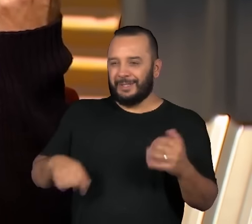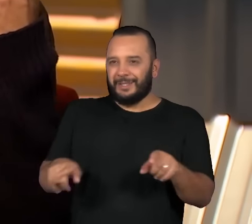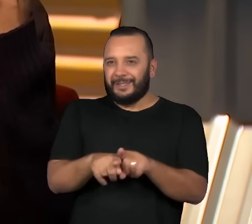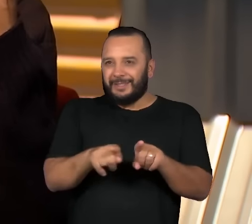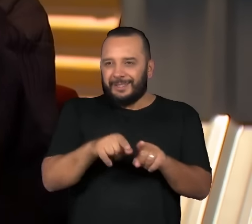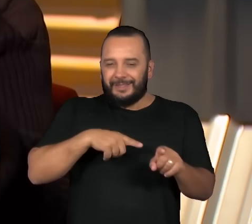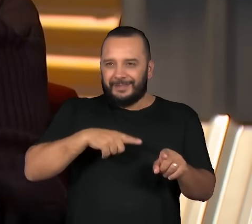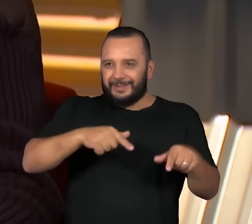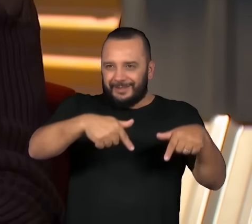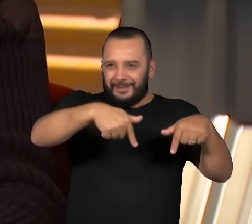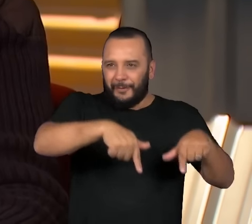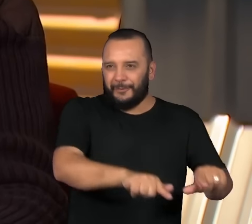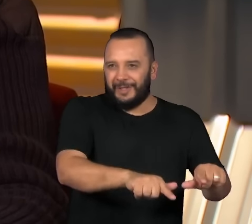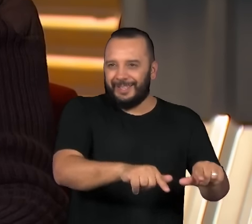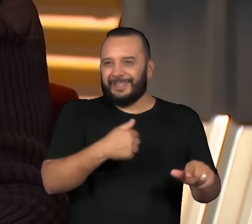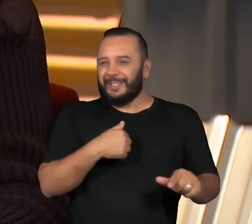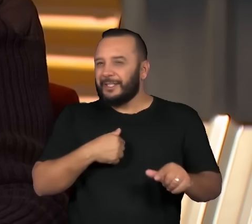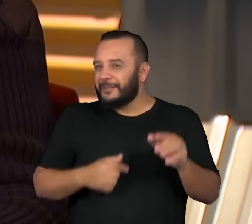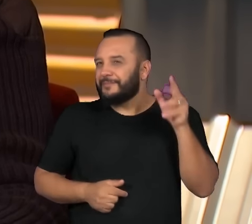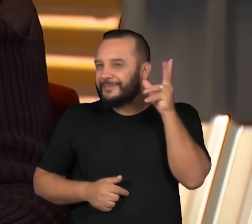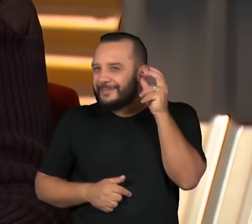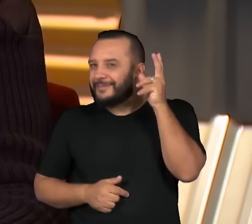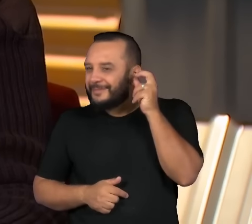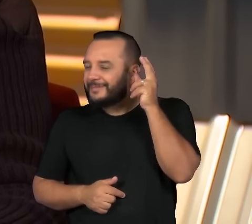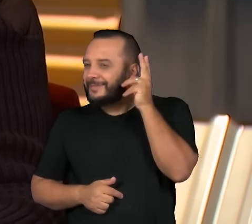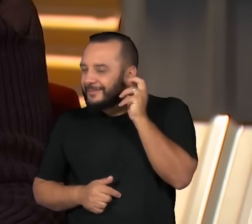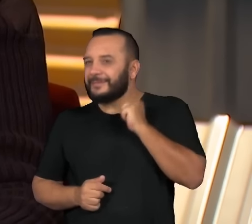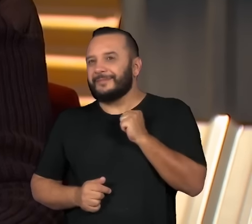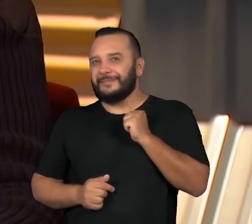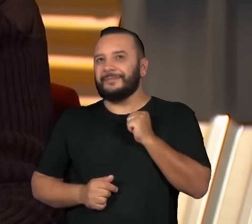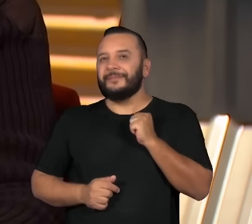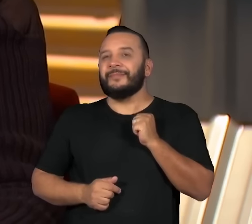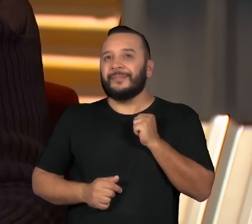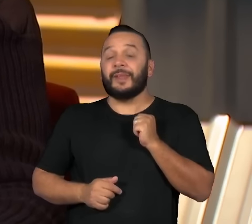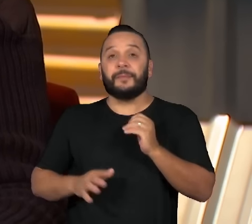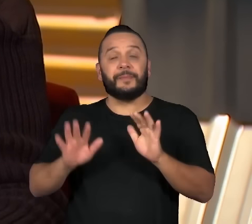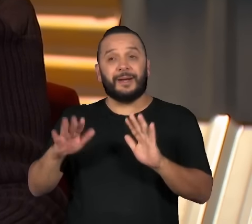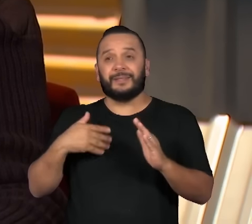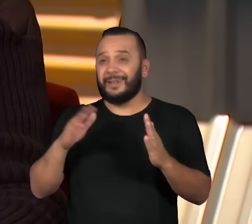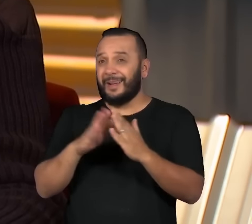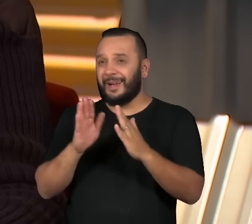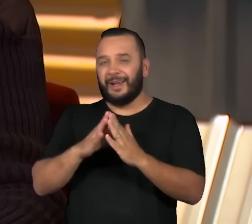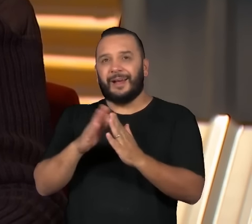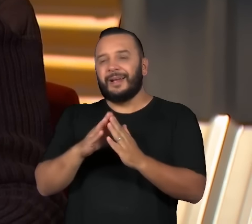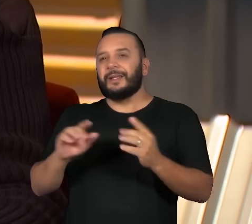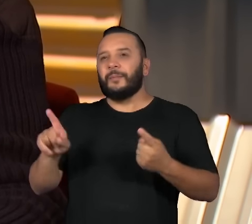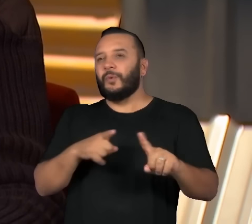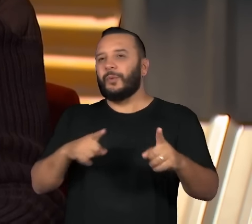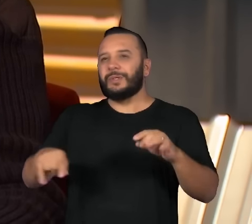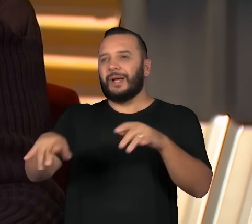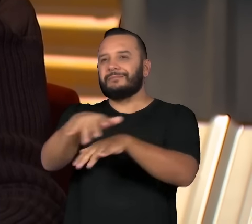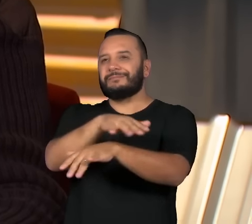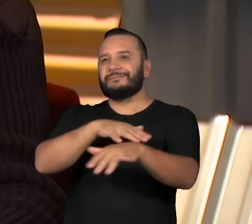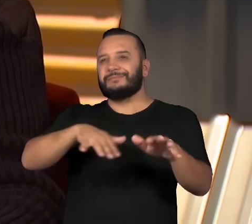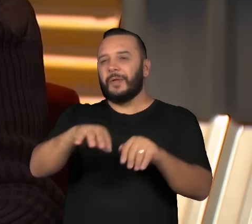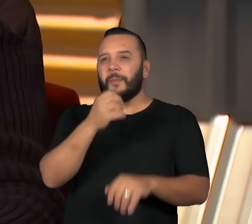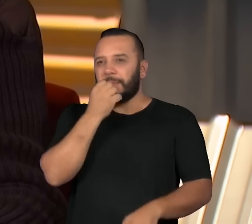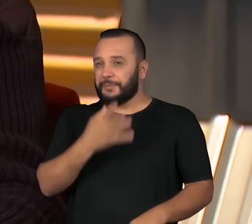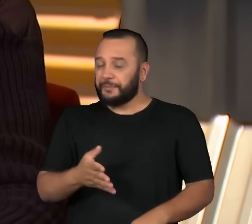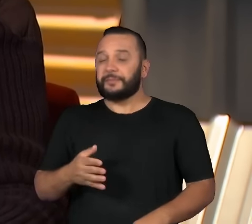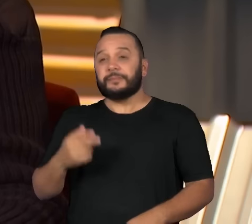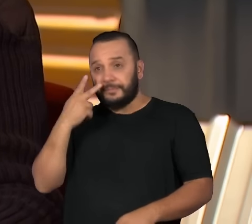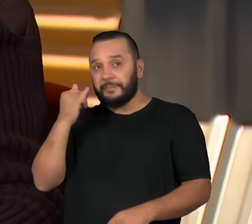ali, tirando de ouvido as bandas que eu gostava. Mas o ambiente musical em casa era sempre muito bom, assim. Meu pai escutava muito o Tonico Tinoco,